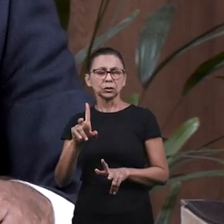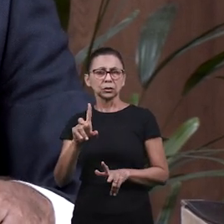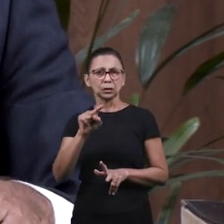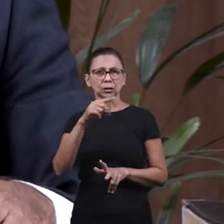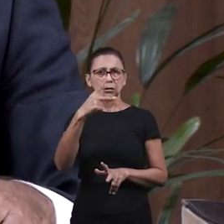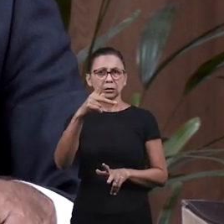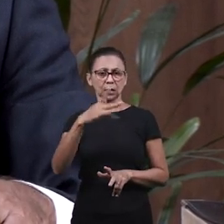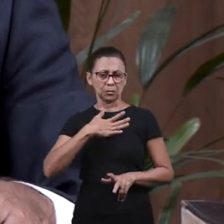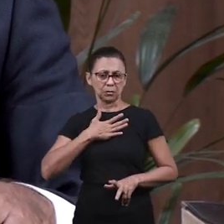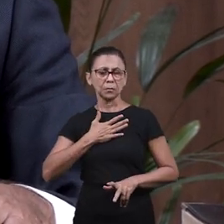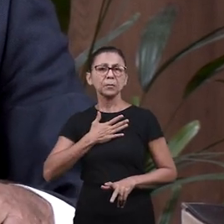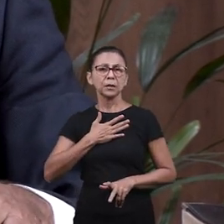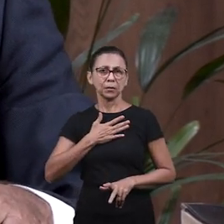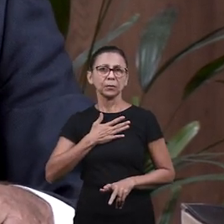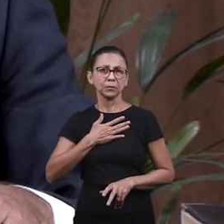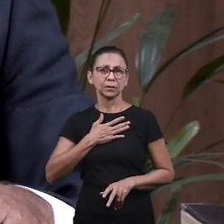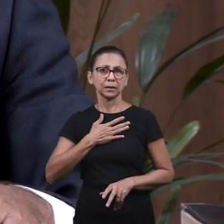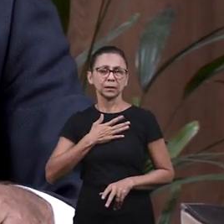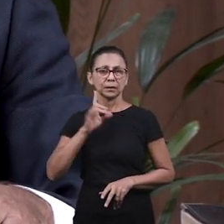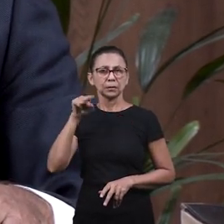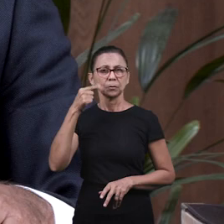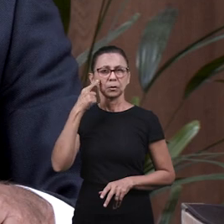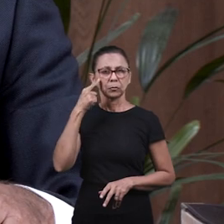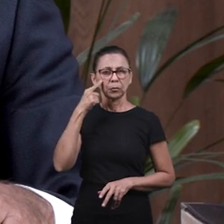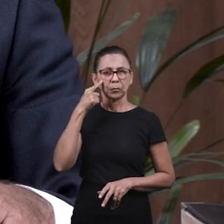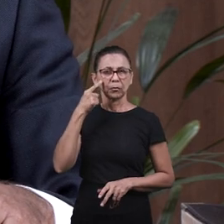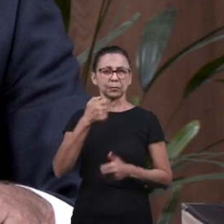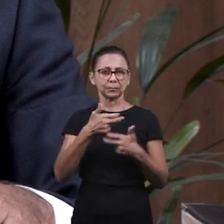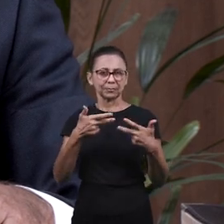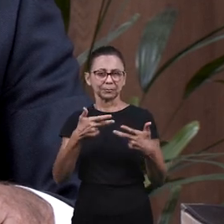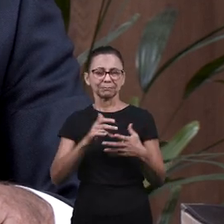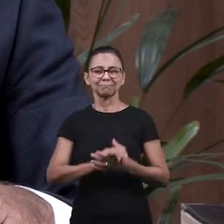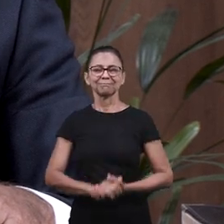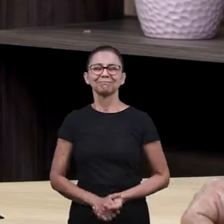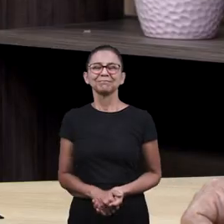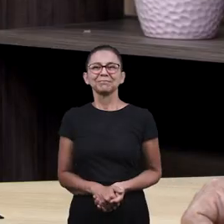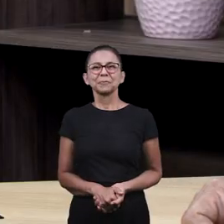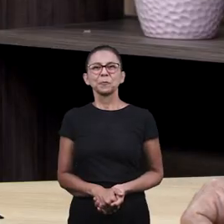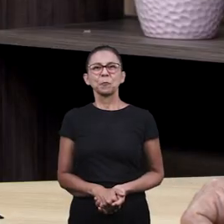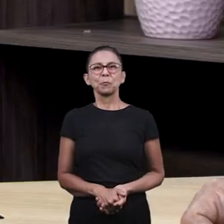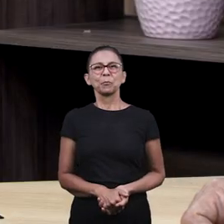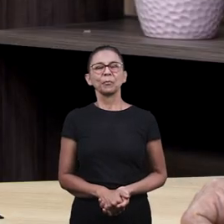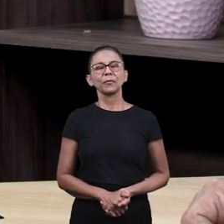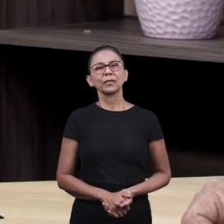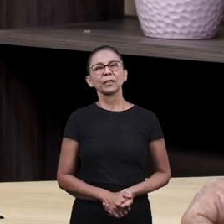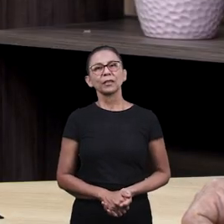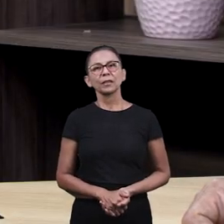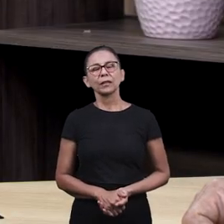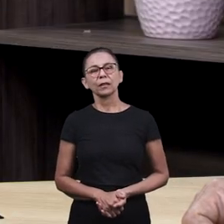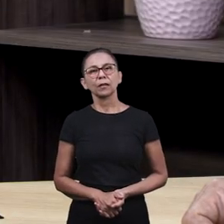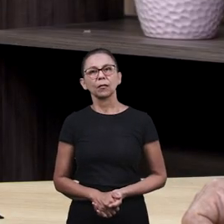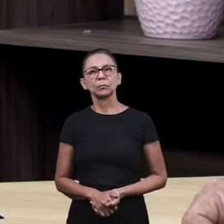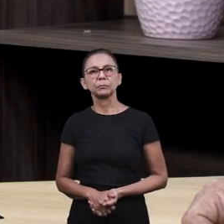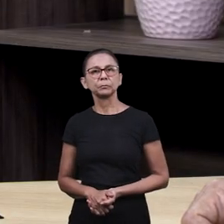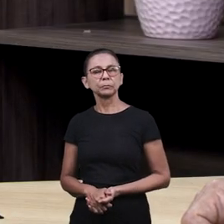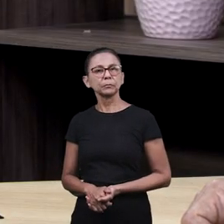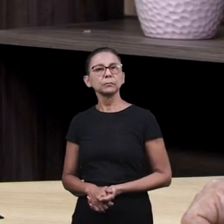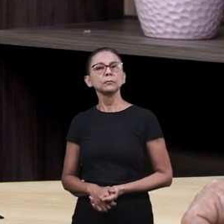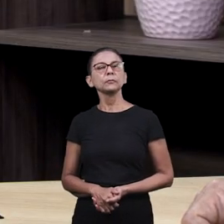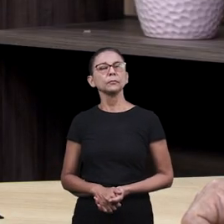depois na vida de Paulo, como que isso ficou assim tão evidente, né? Glória a Jesus. E até servindo como exemplo para